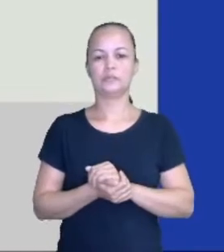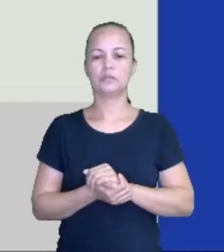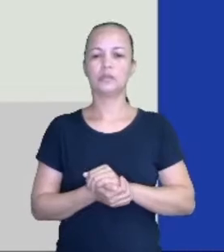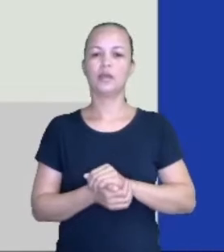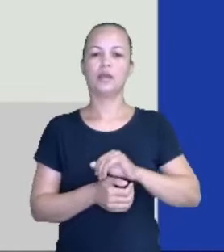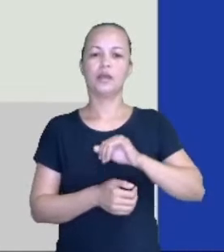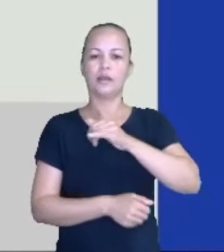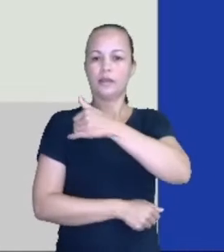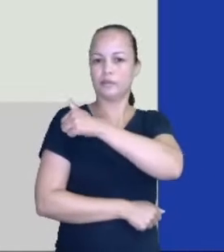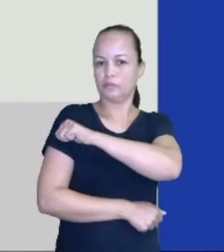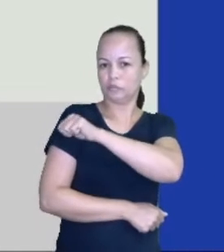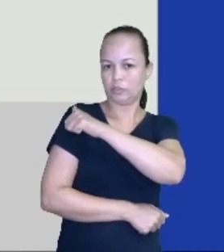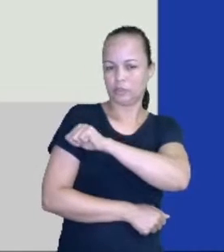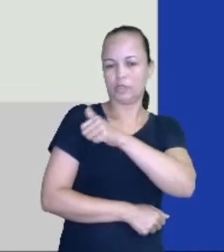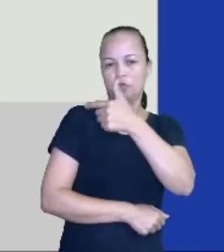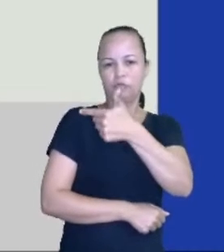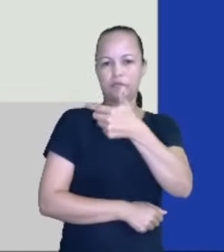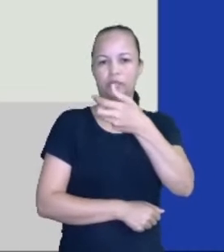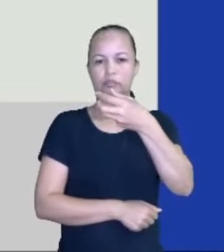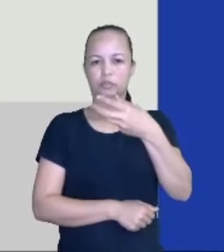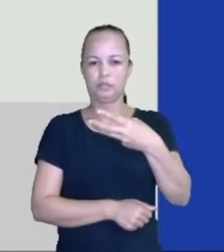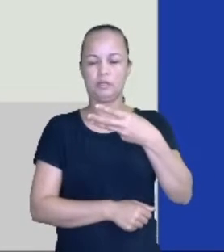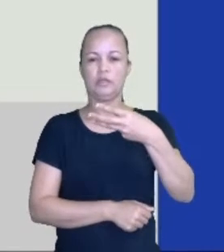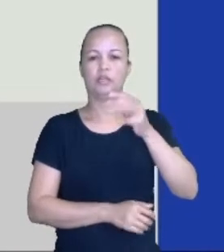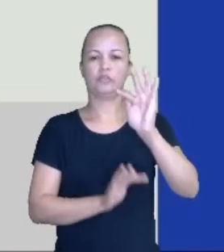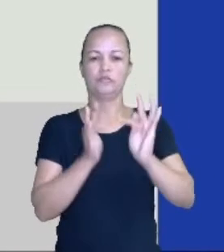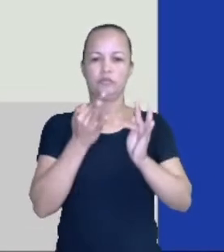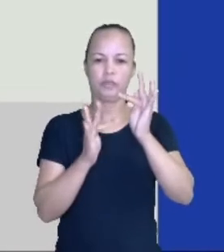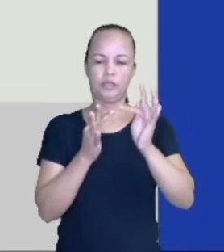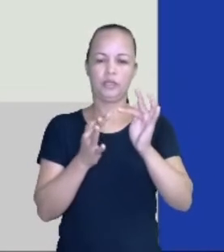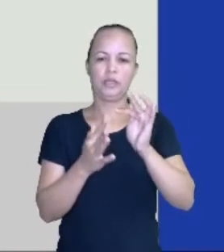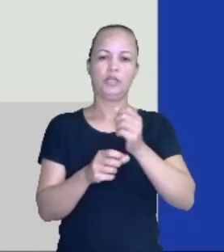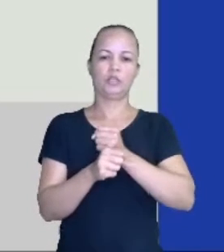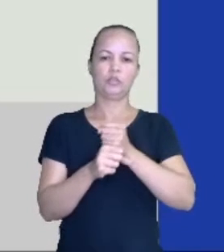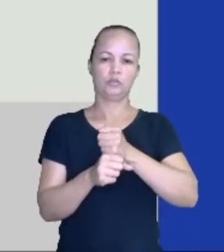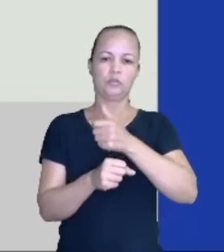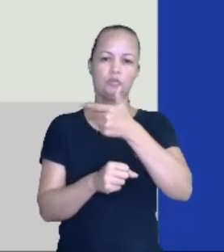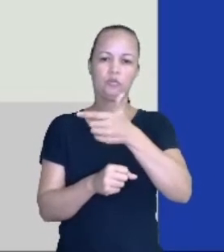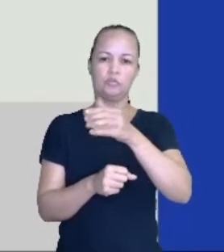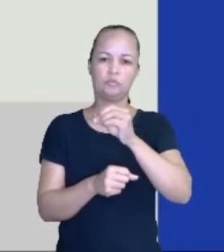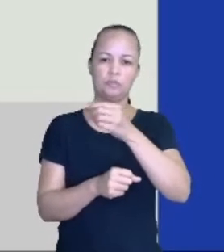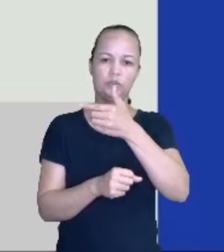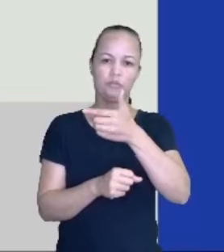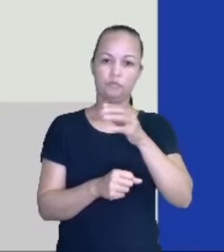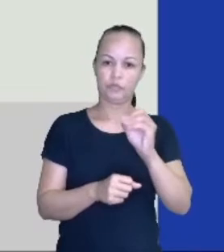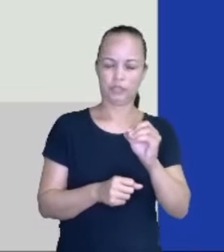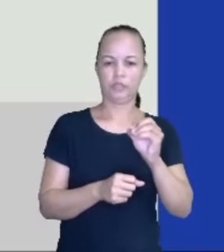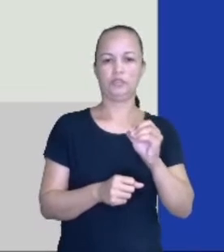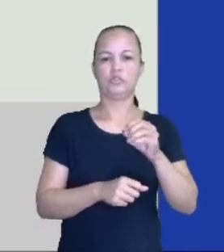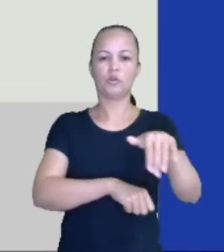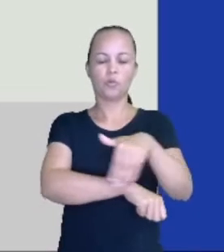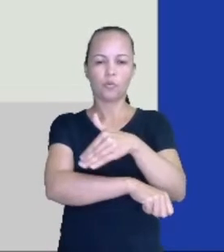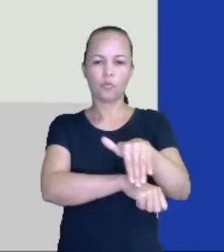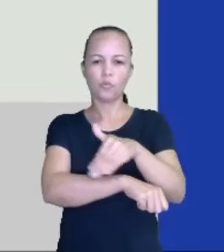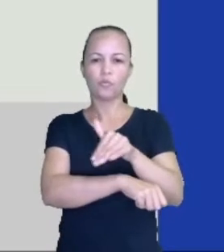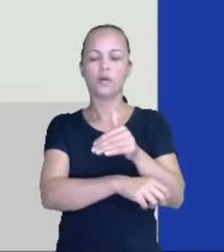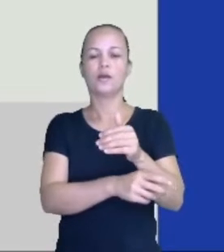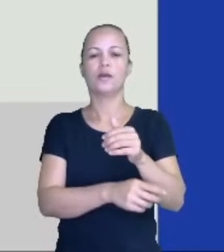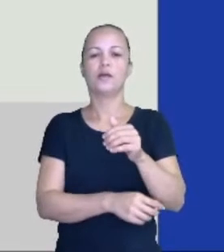de Janeiro, 23 de fevereiro de 2020. Rua Marquês de Sapucaí,